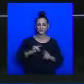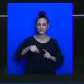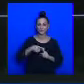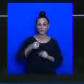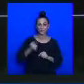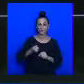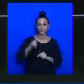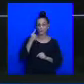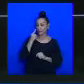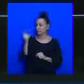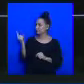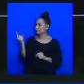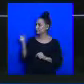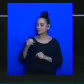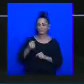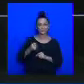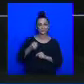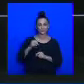número sorteado, bola